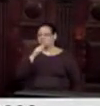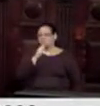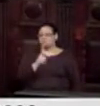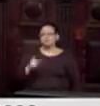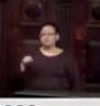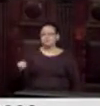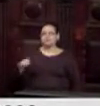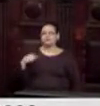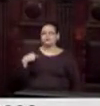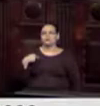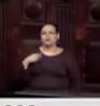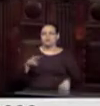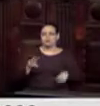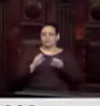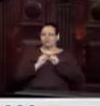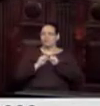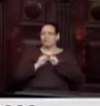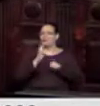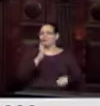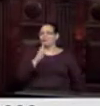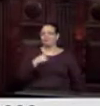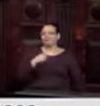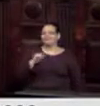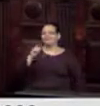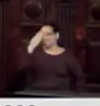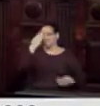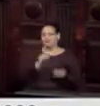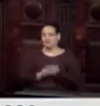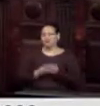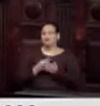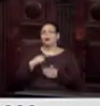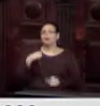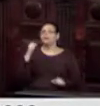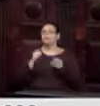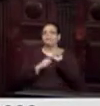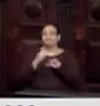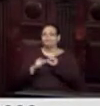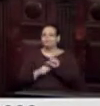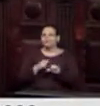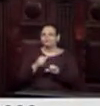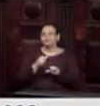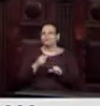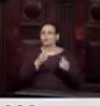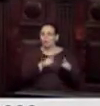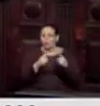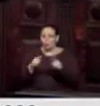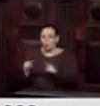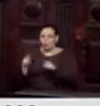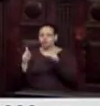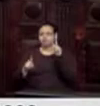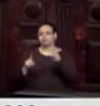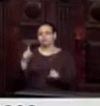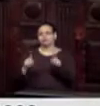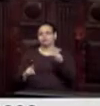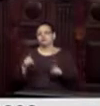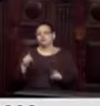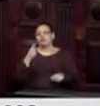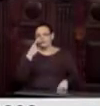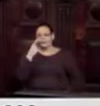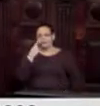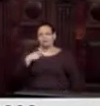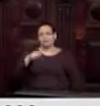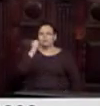ele se apropria, reconhece a impopularidade para fazer reformas contra o povo. Vamos ver no